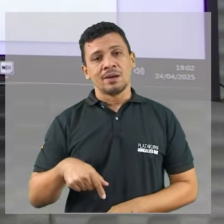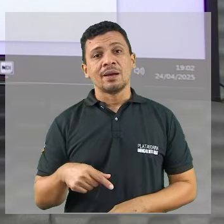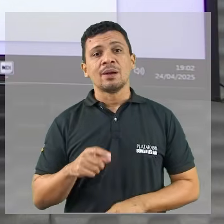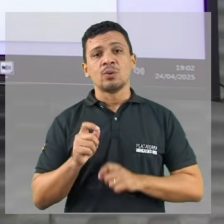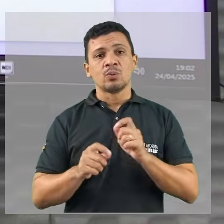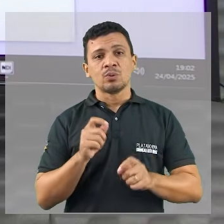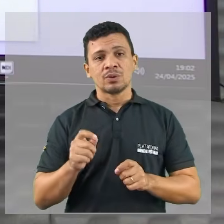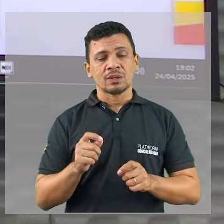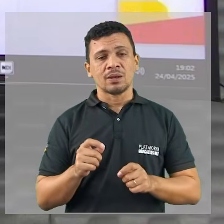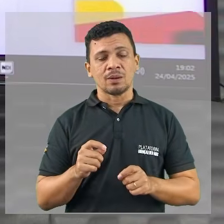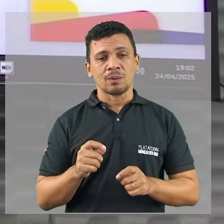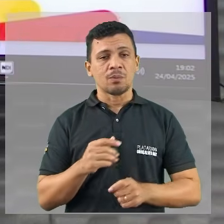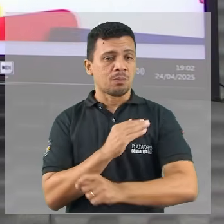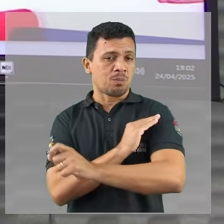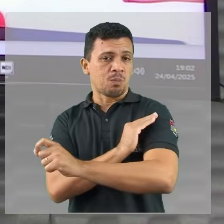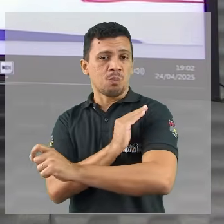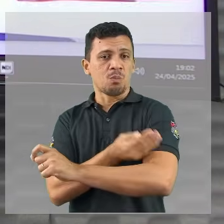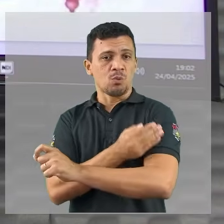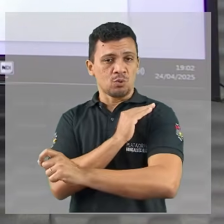de contração muscular.